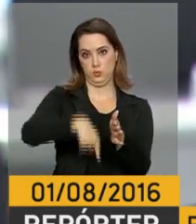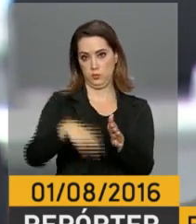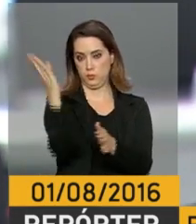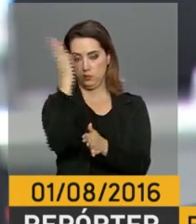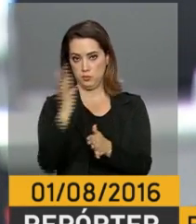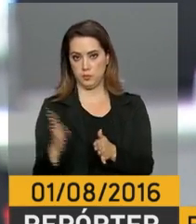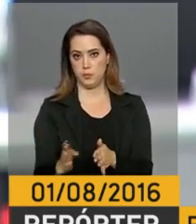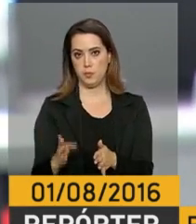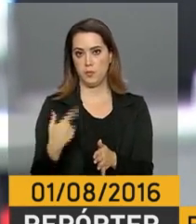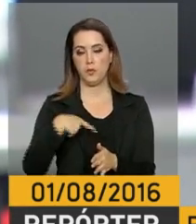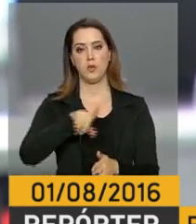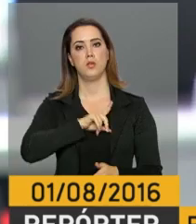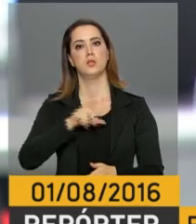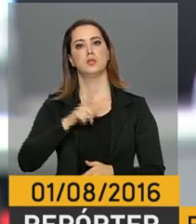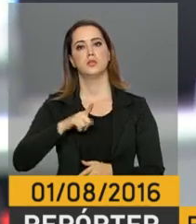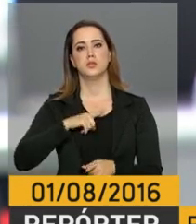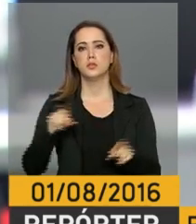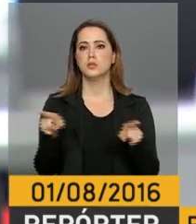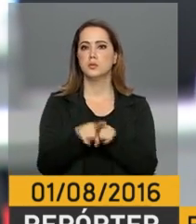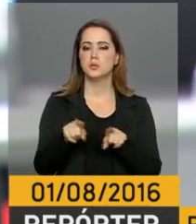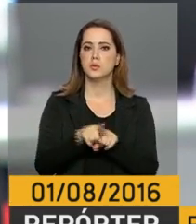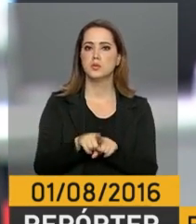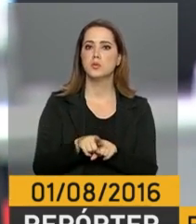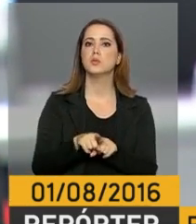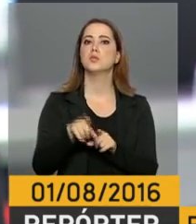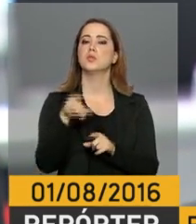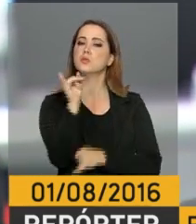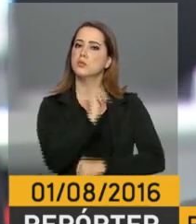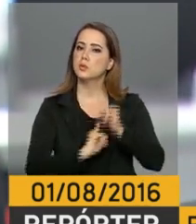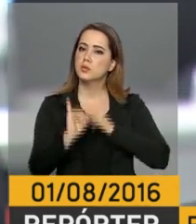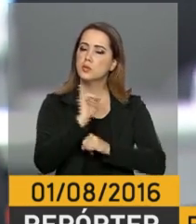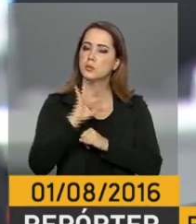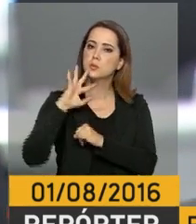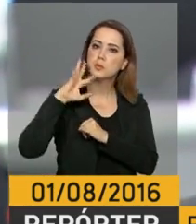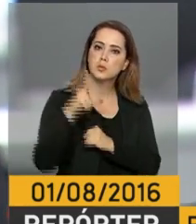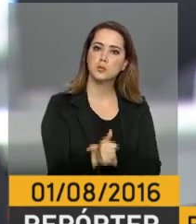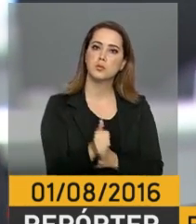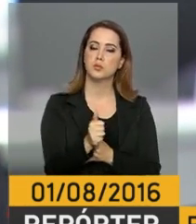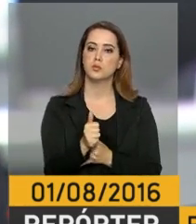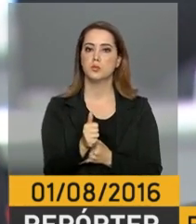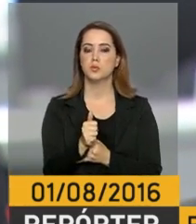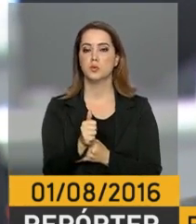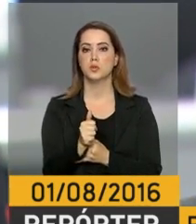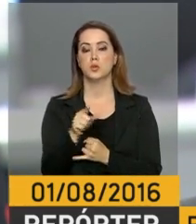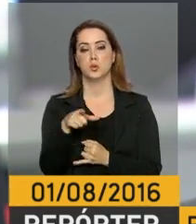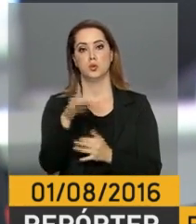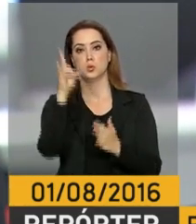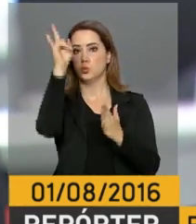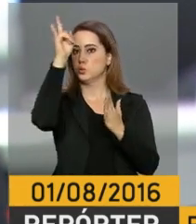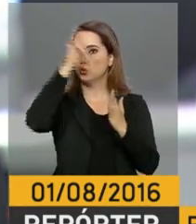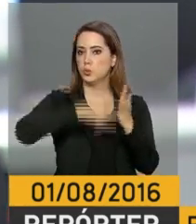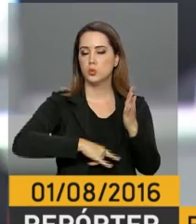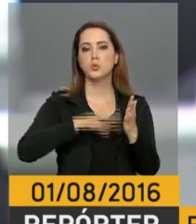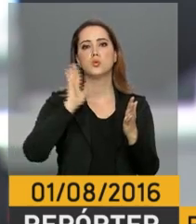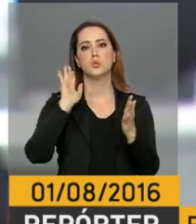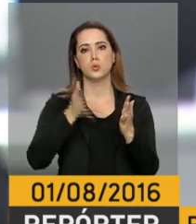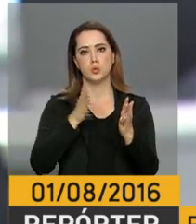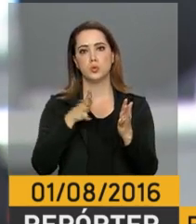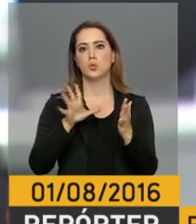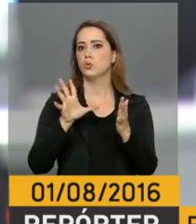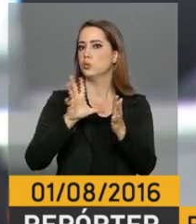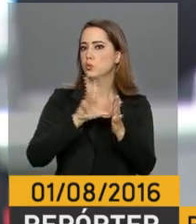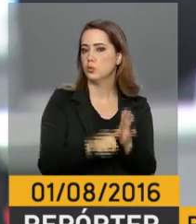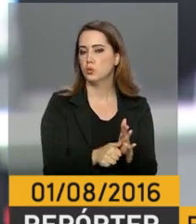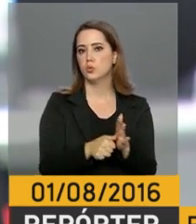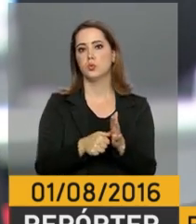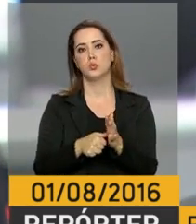Brasil. Nós temos também dados de todos os documentos furtados ou roubados de